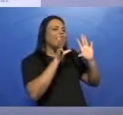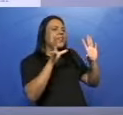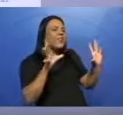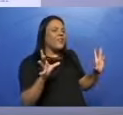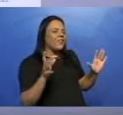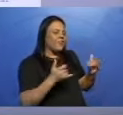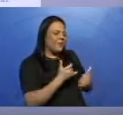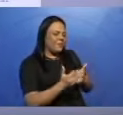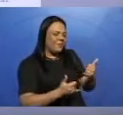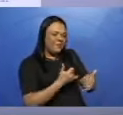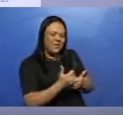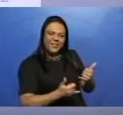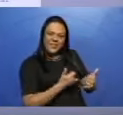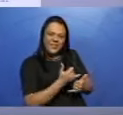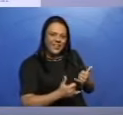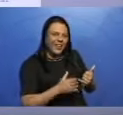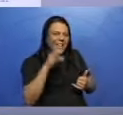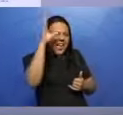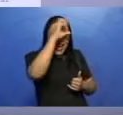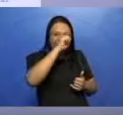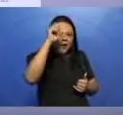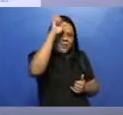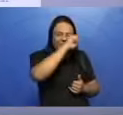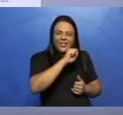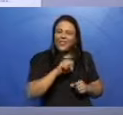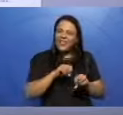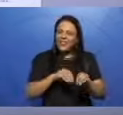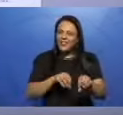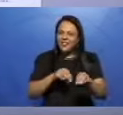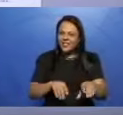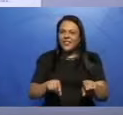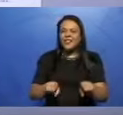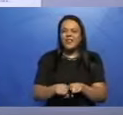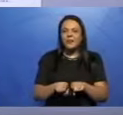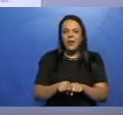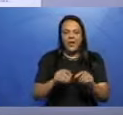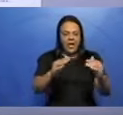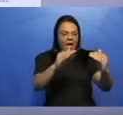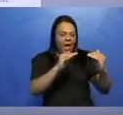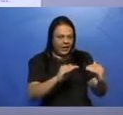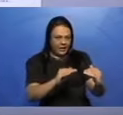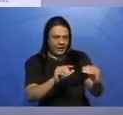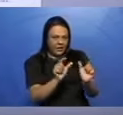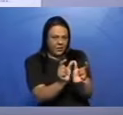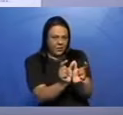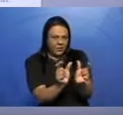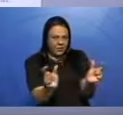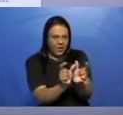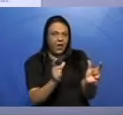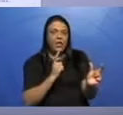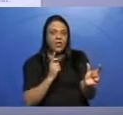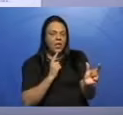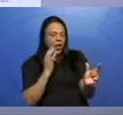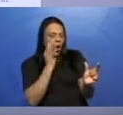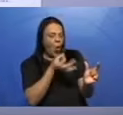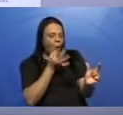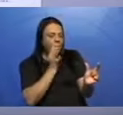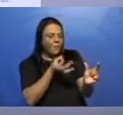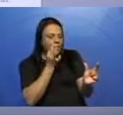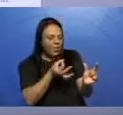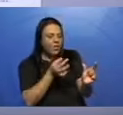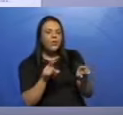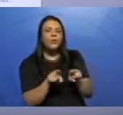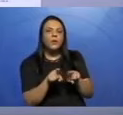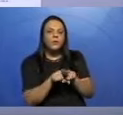brincar, aprender e também ensinar. Temos aqui no segundo parágrafo um outro argumento. Então, ficou provado, através